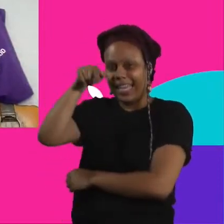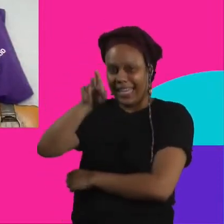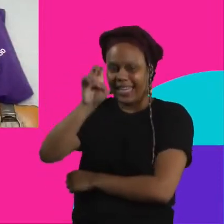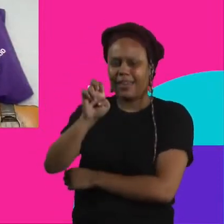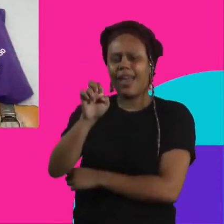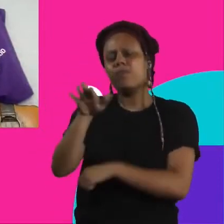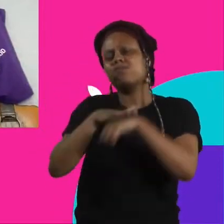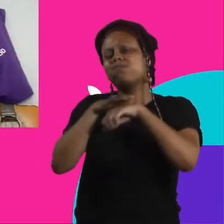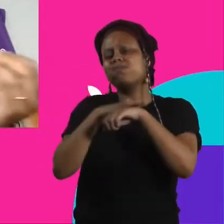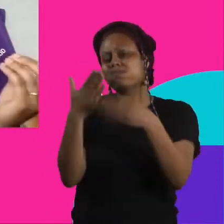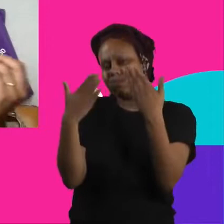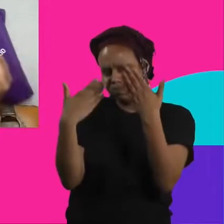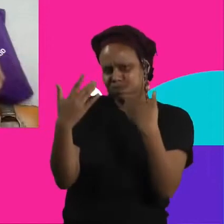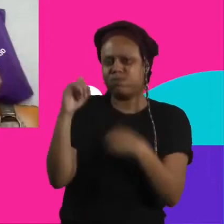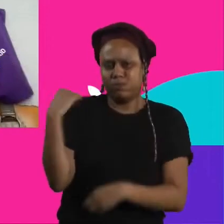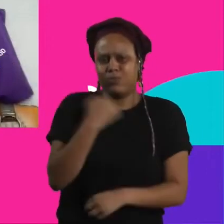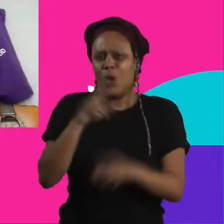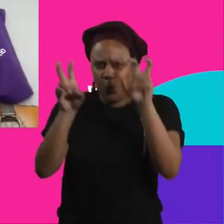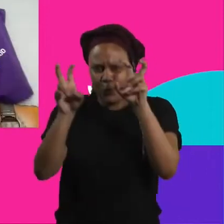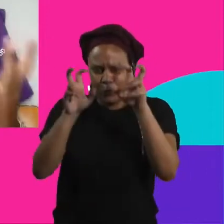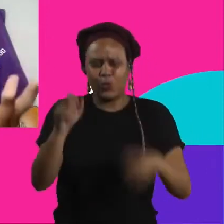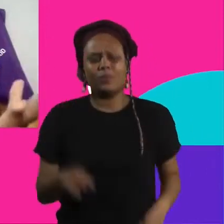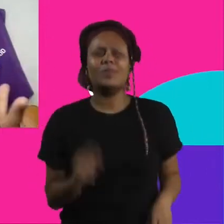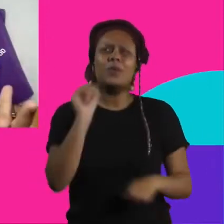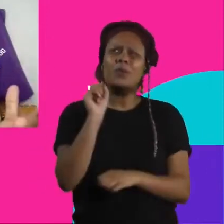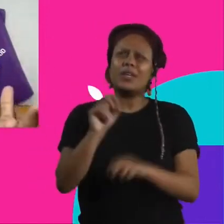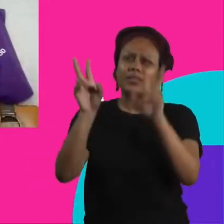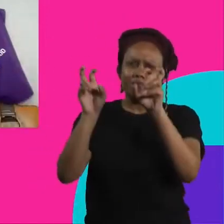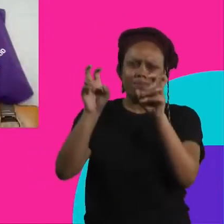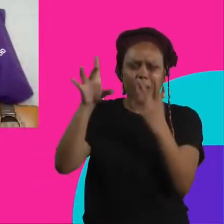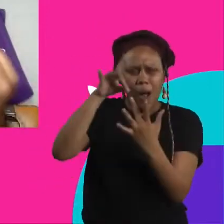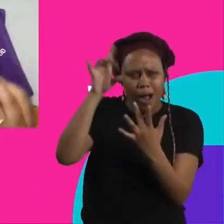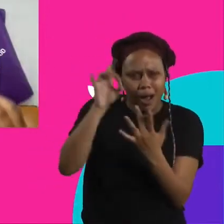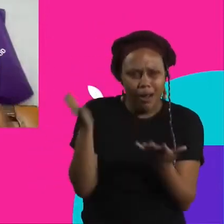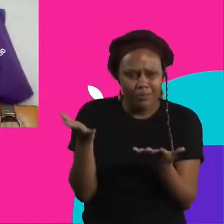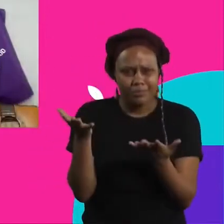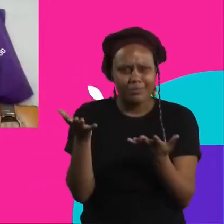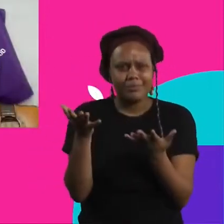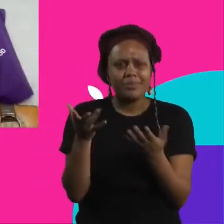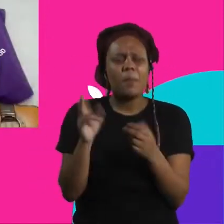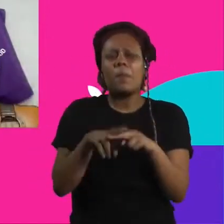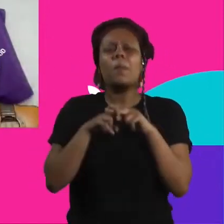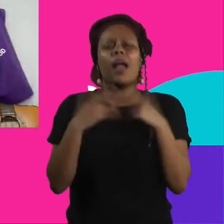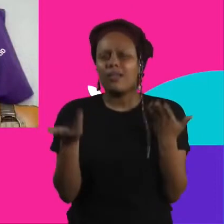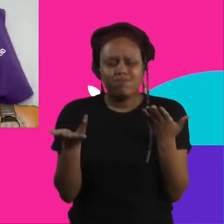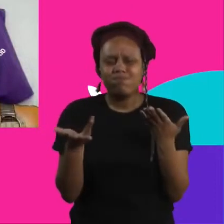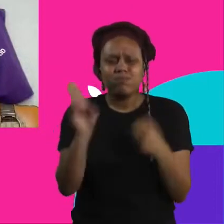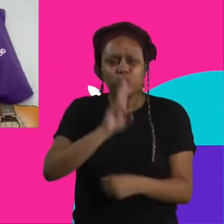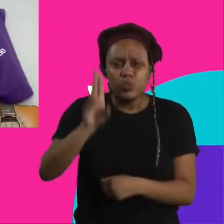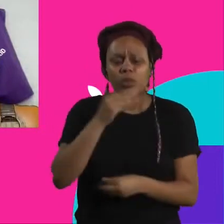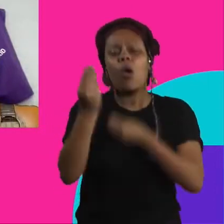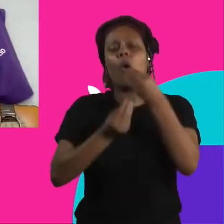que estamos aqui acompanhando esse bate-papo. O que são as criptomoedas? Para que elas servem? E de que maneira elas